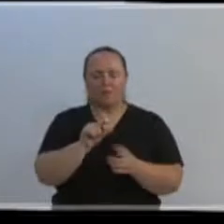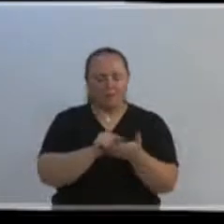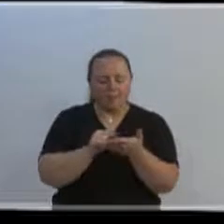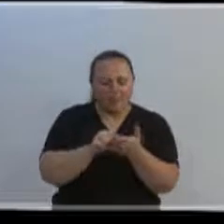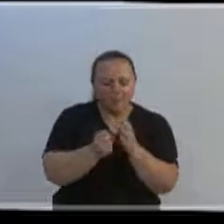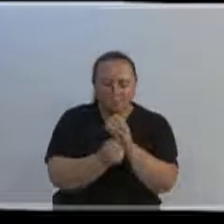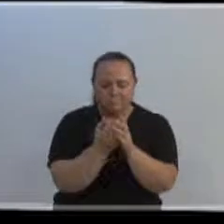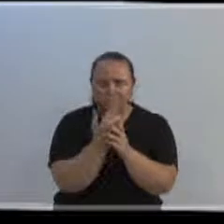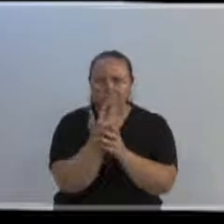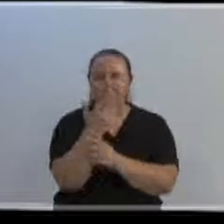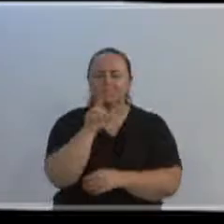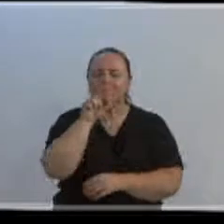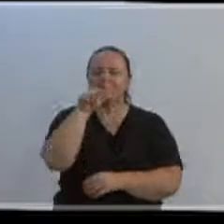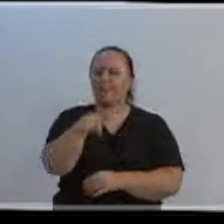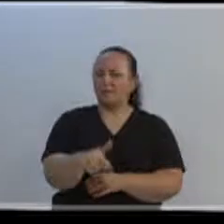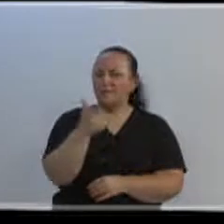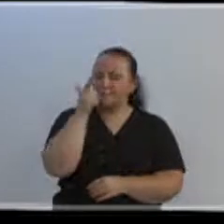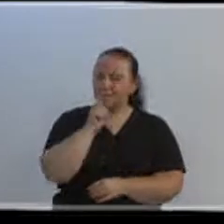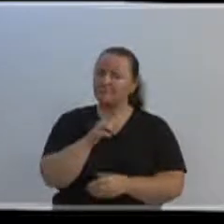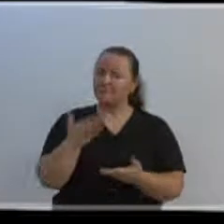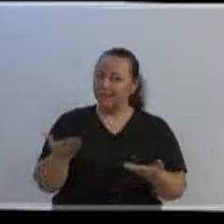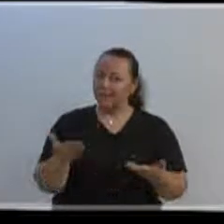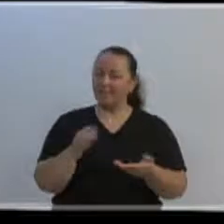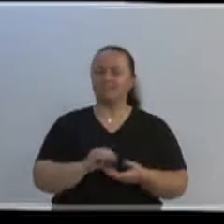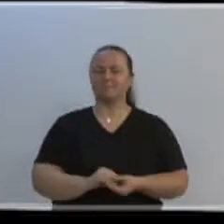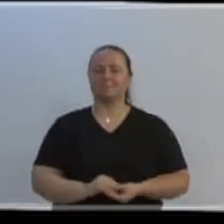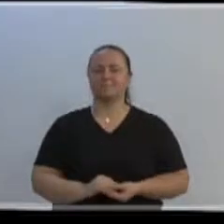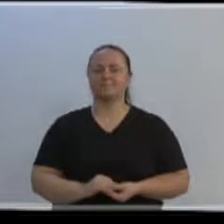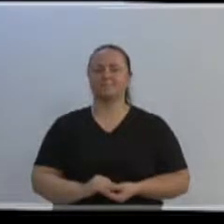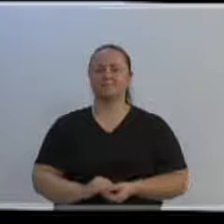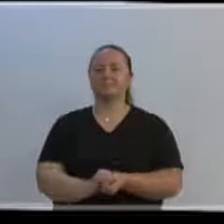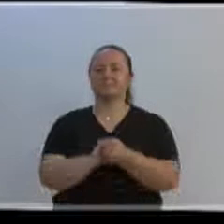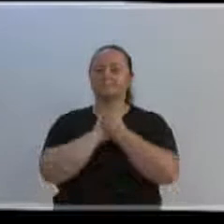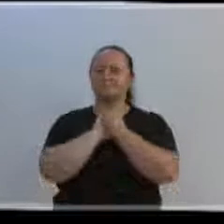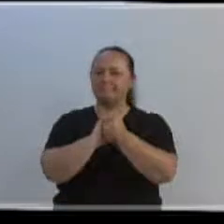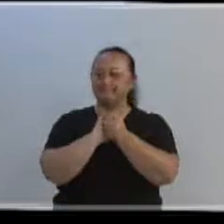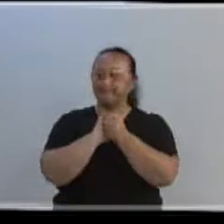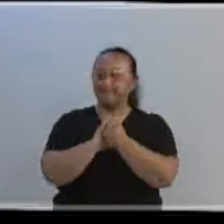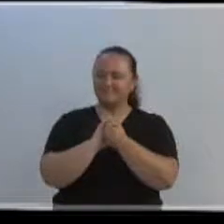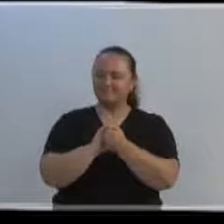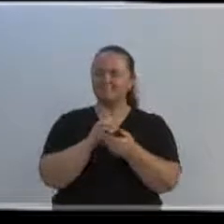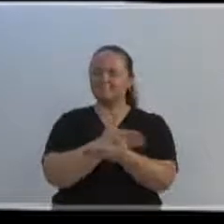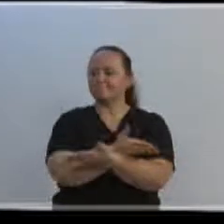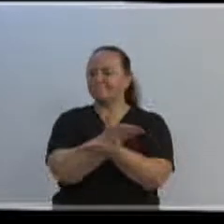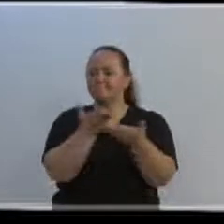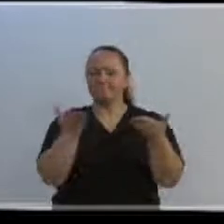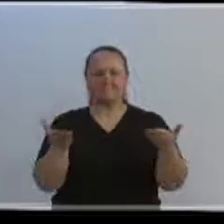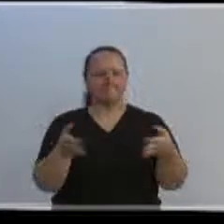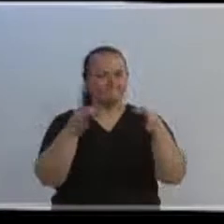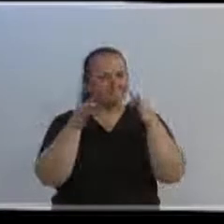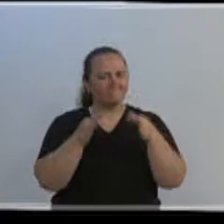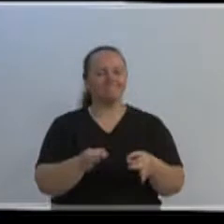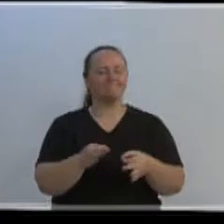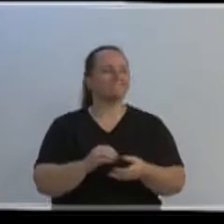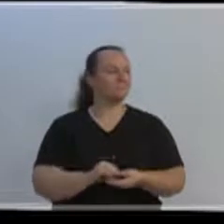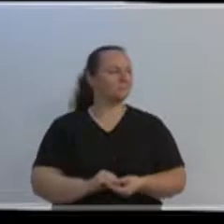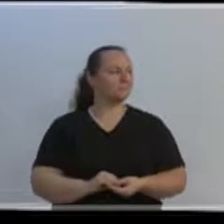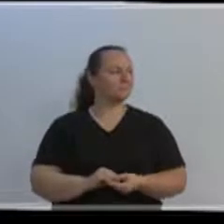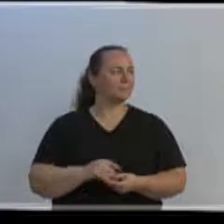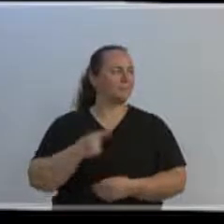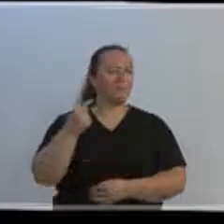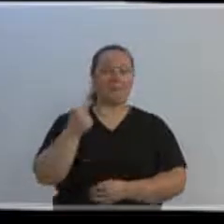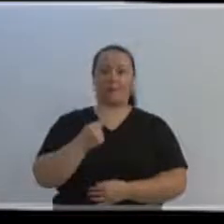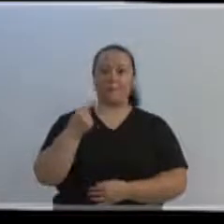regata e que nós tenhamos um ano que vem melhor ainda parabéns a todos com certeza o primeiro e um